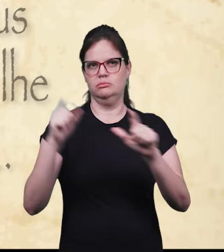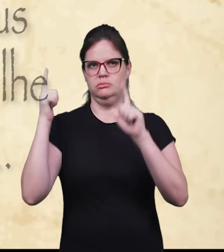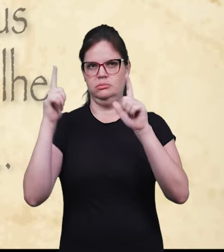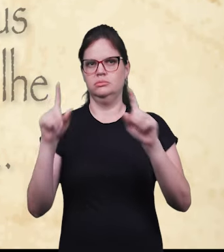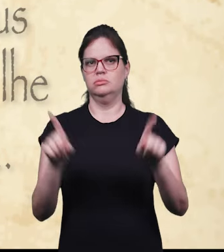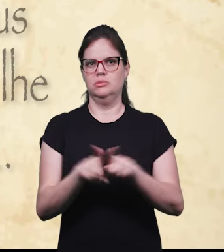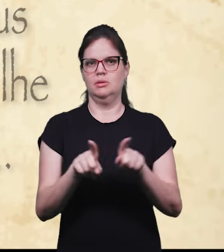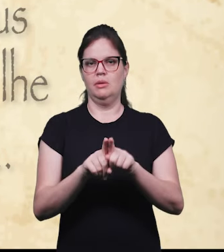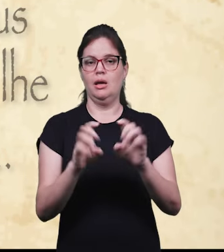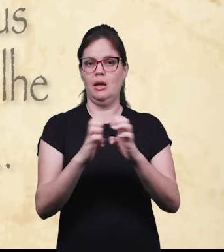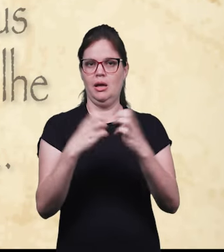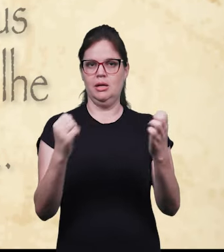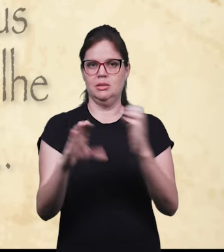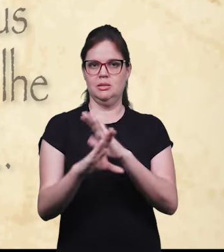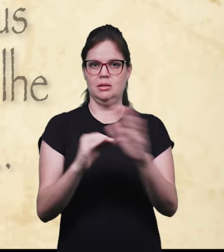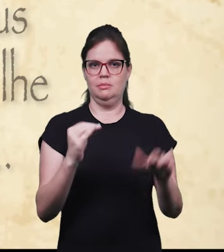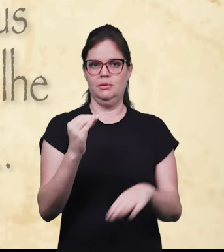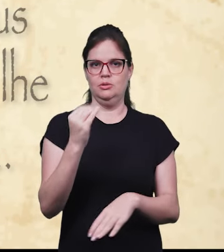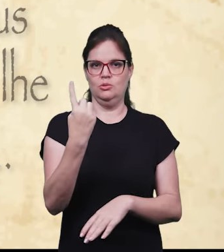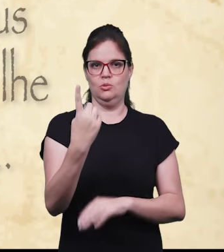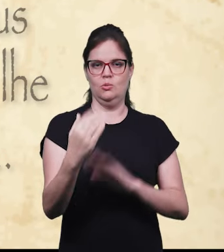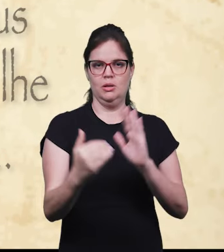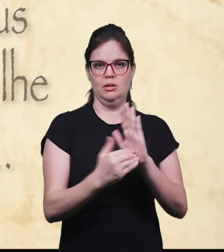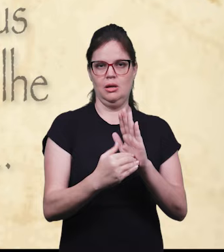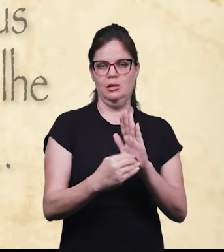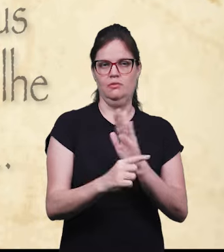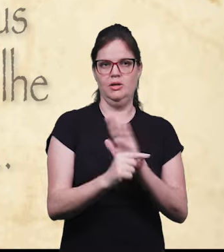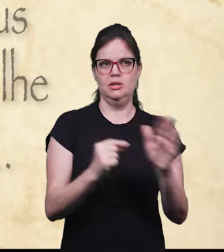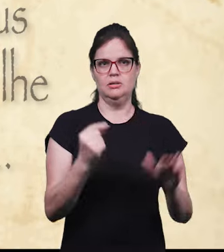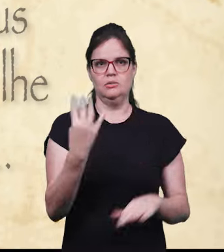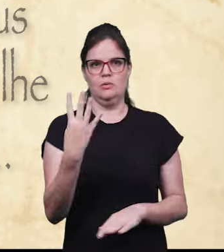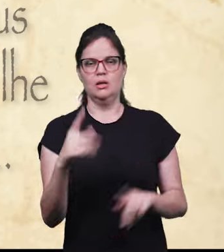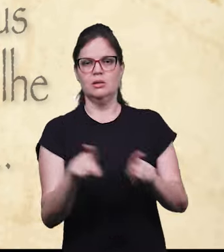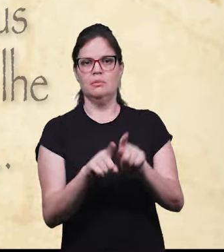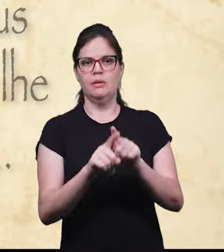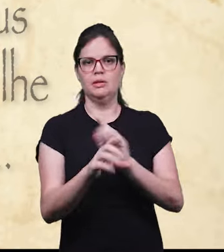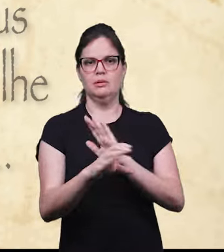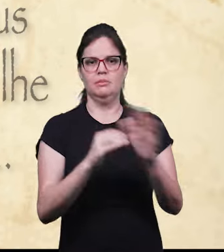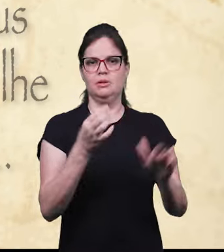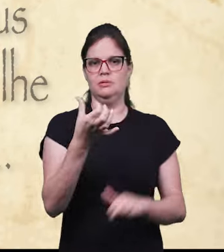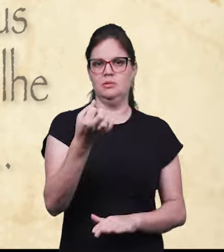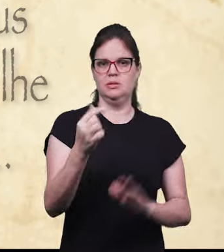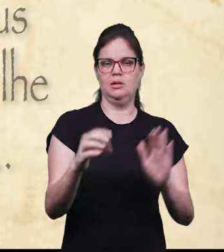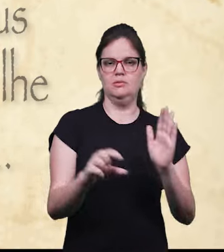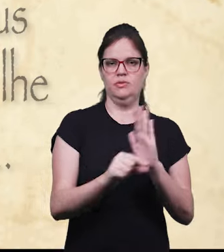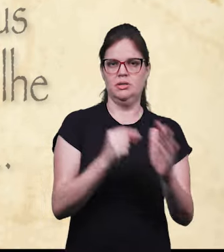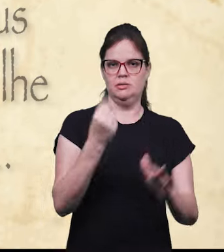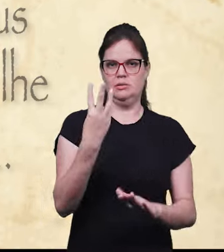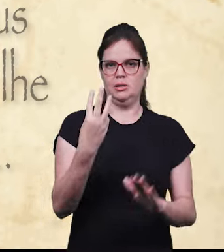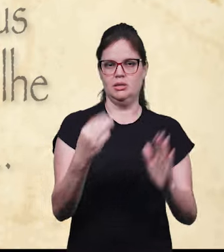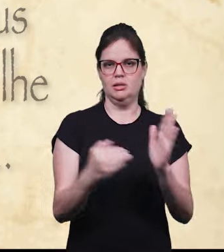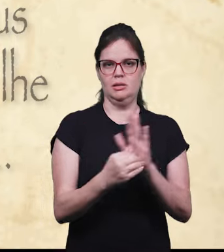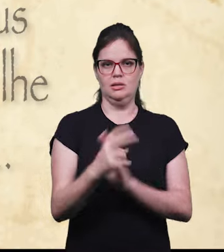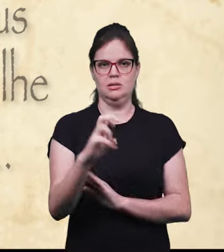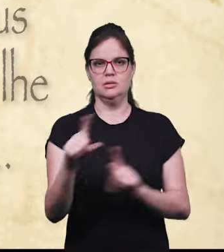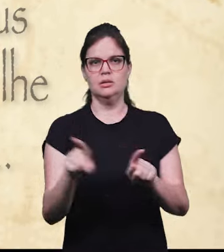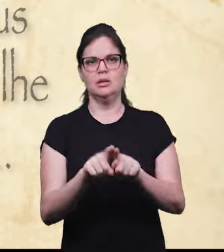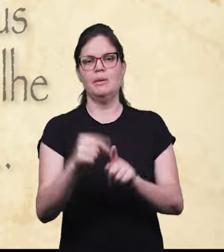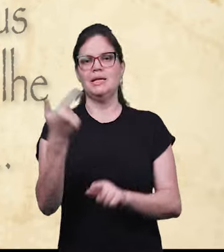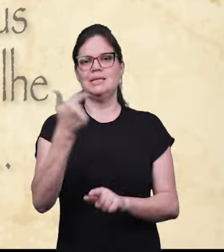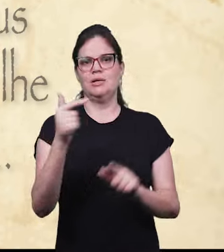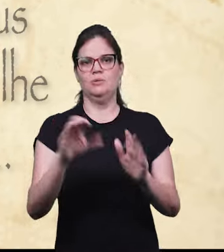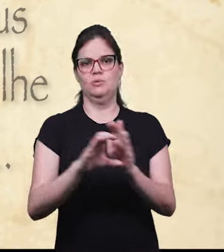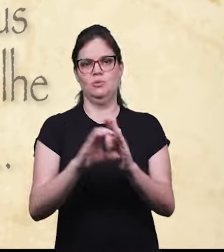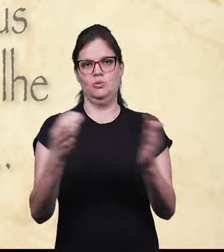isso depois. Esdras 1, de 1 a 4, 6, de 3 a 5, e 2 Crônicas